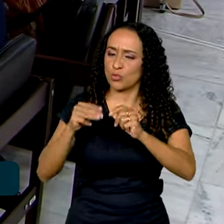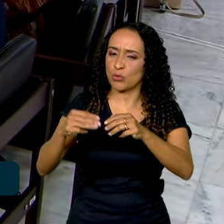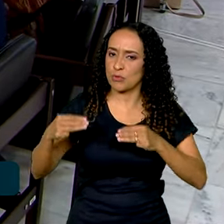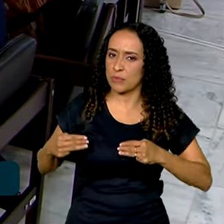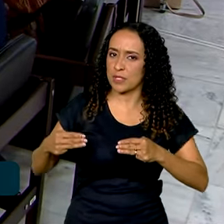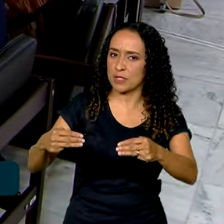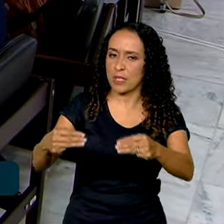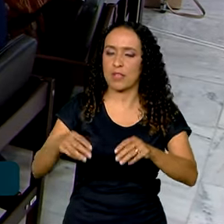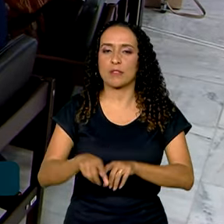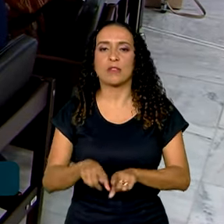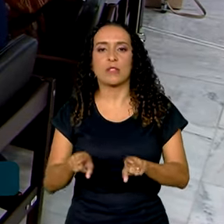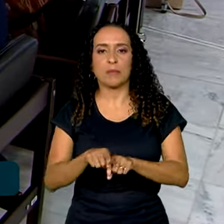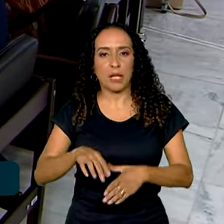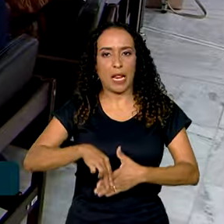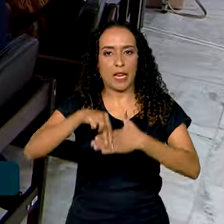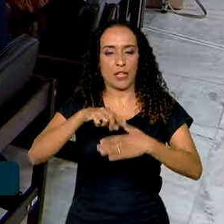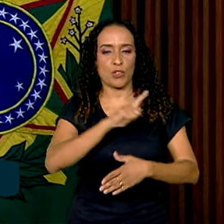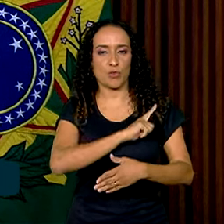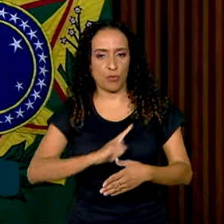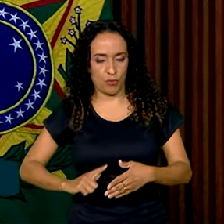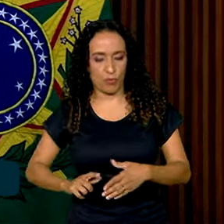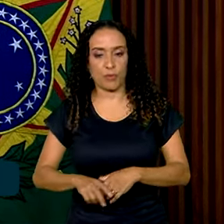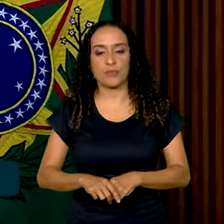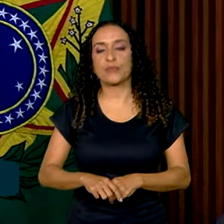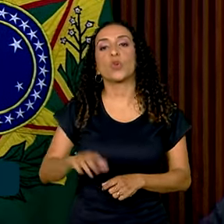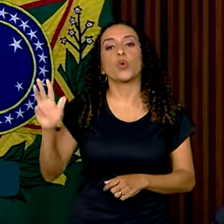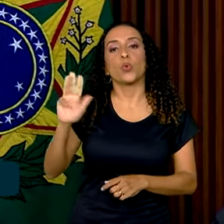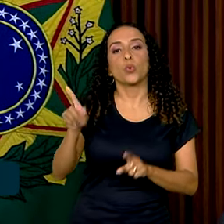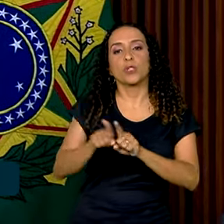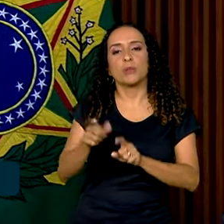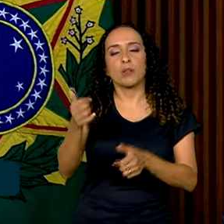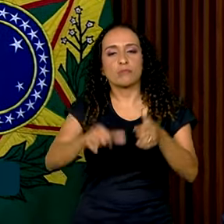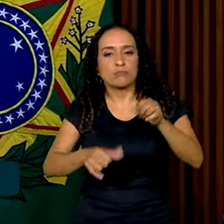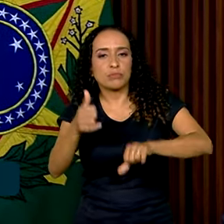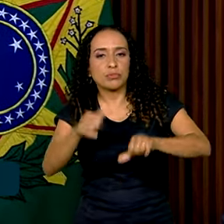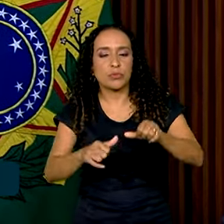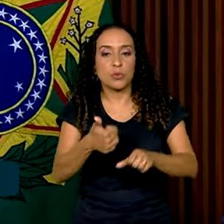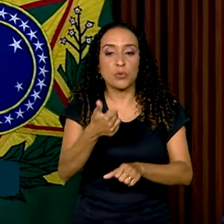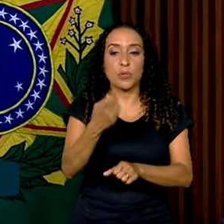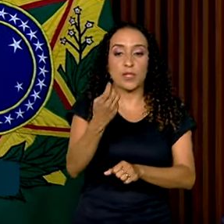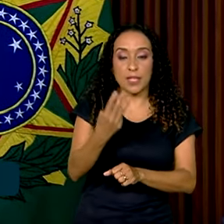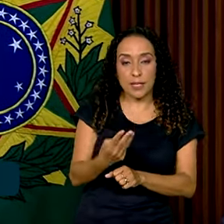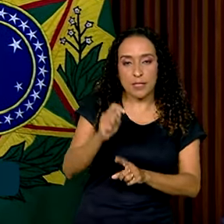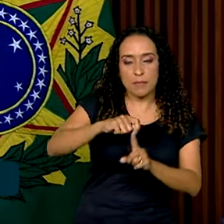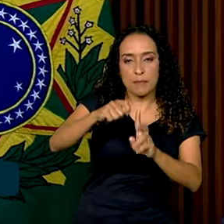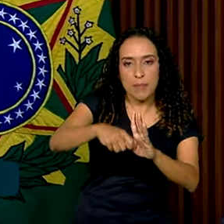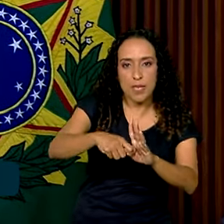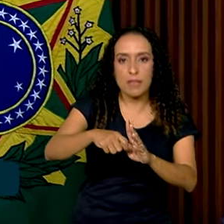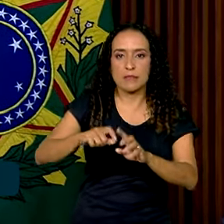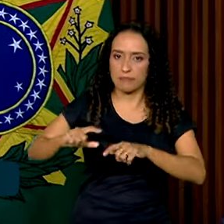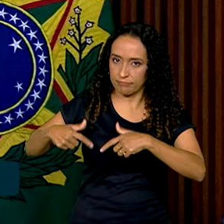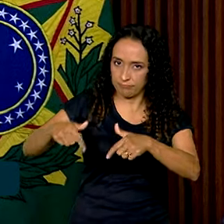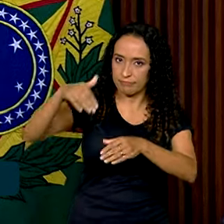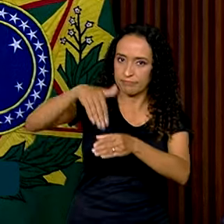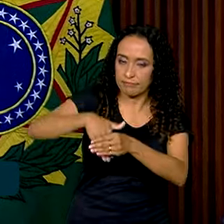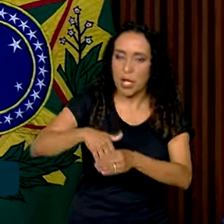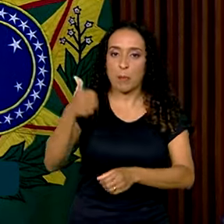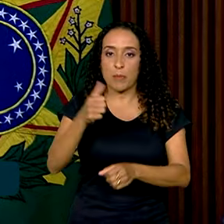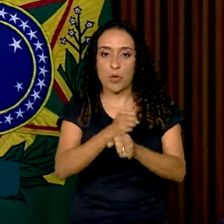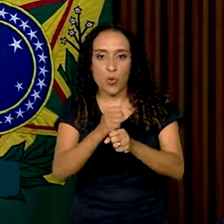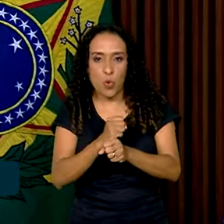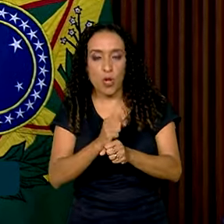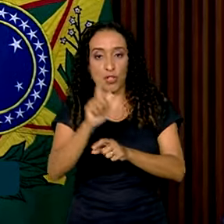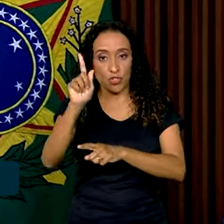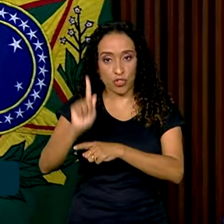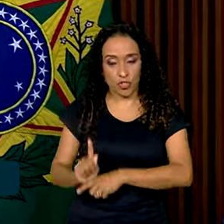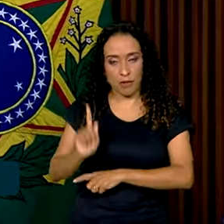os ministérios e líderes do governo. Lula fez um balanço dos 13 meses de mandato e disse que o primeiro ano de gestão